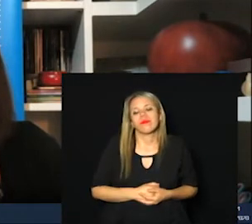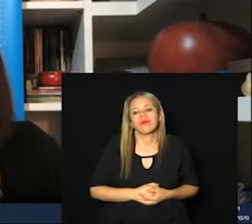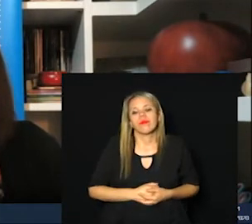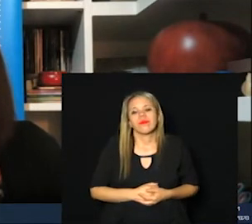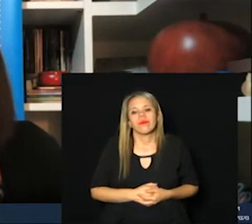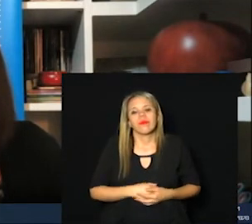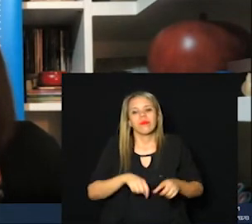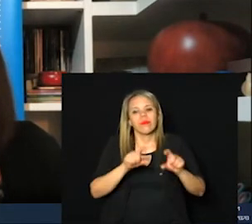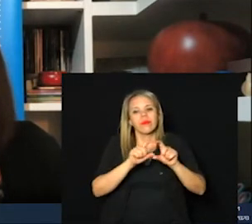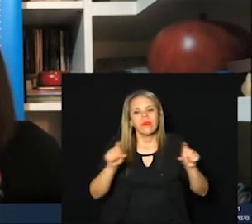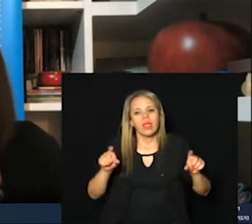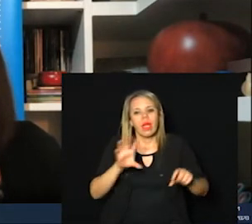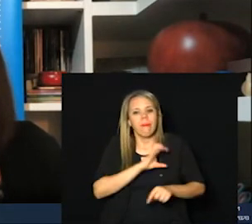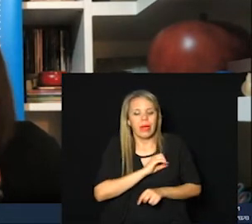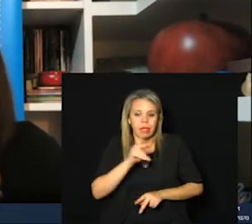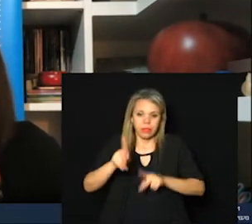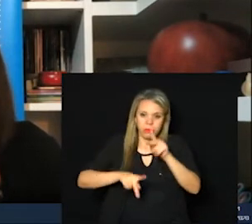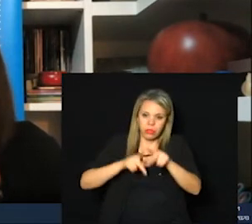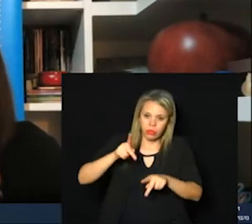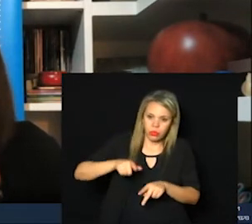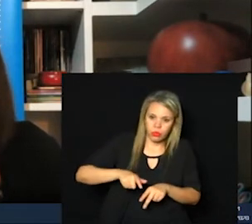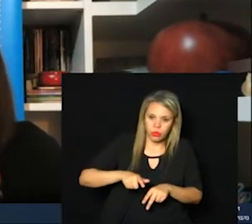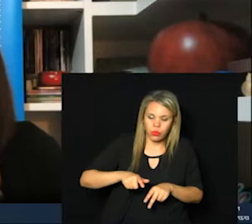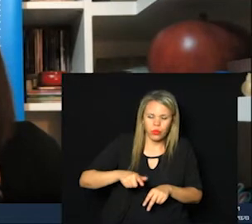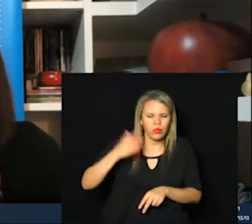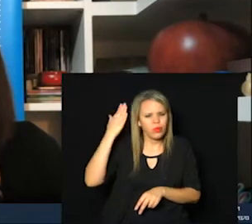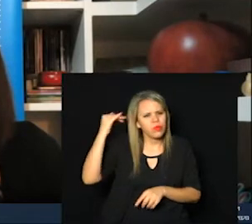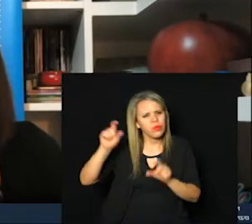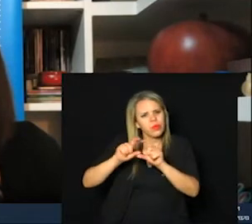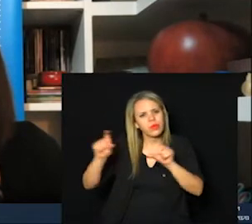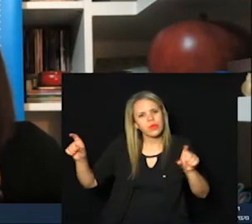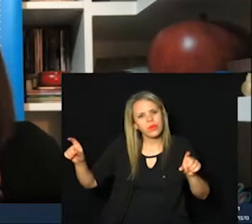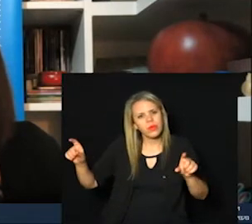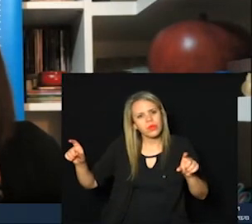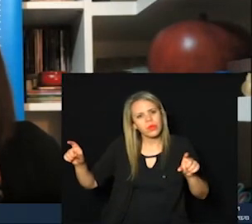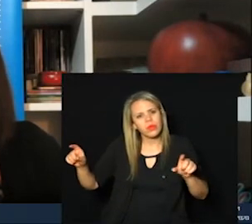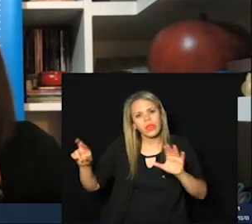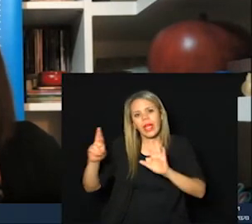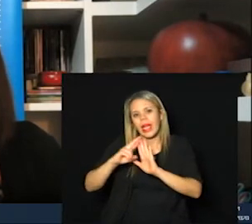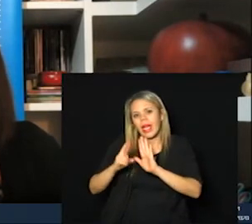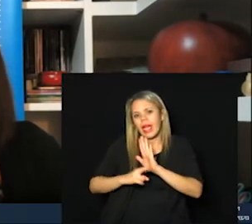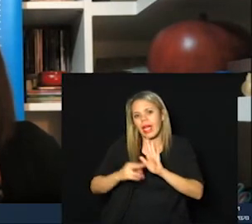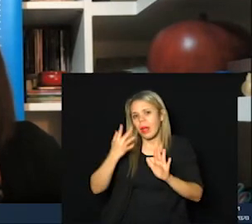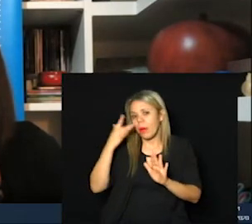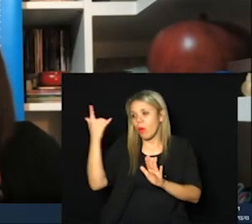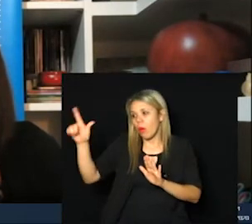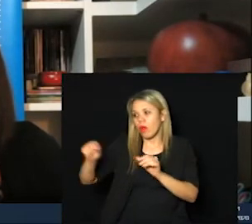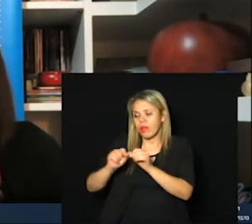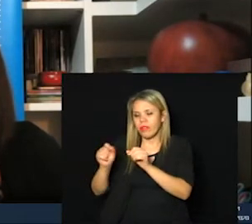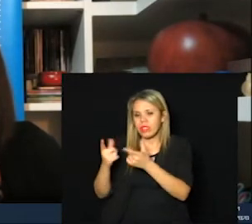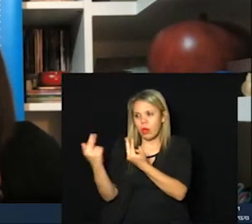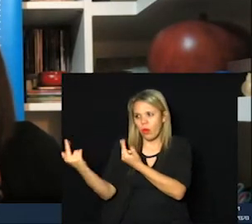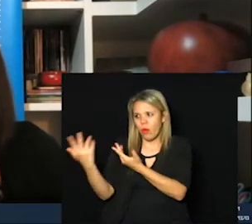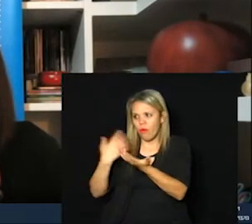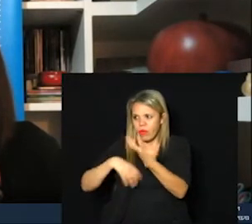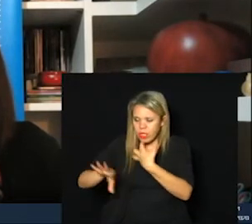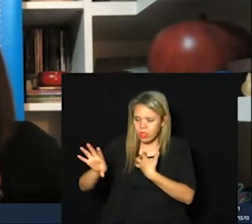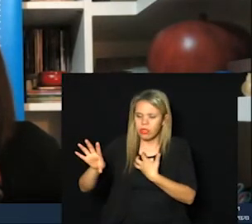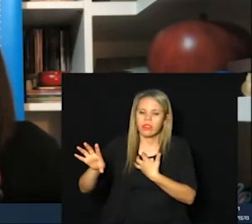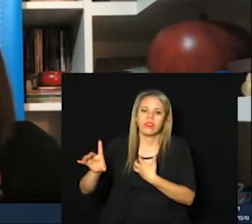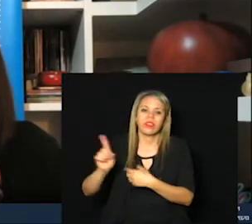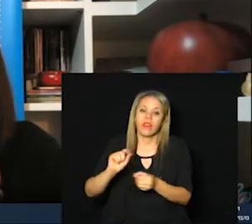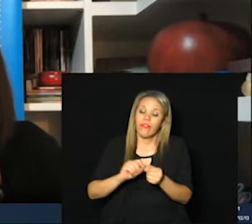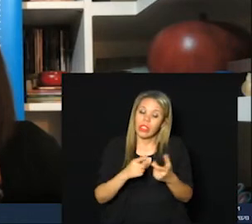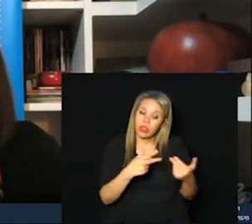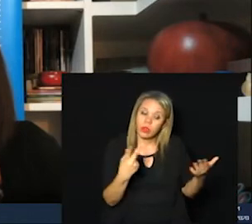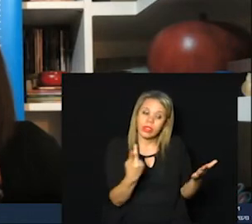frase amar o outro se refere àquela famosa frase chamada regra de ouro. Faça ao outro o que gostaria que fosse feito a você, não faça ao